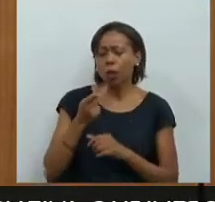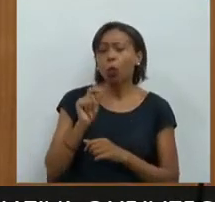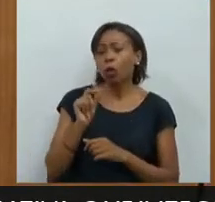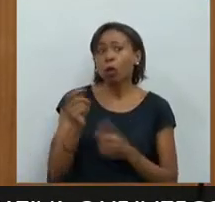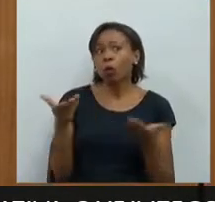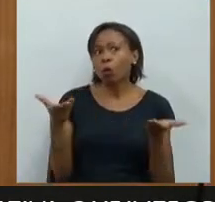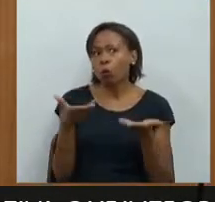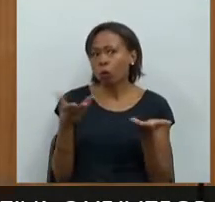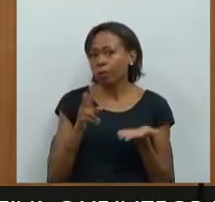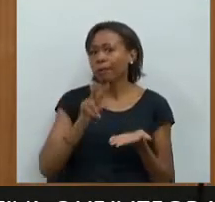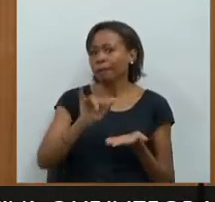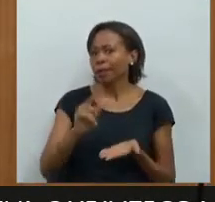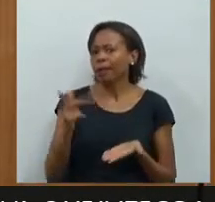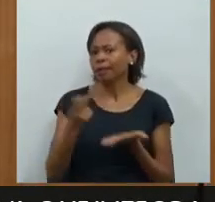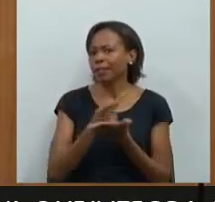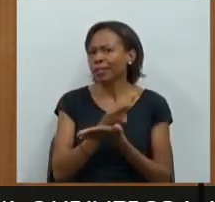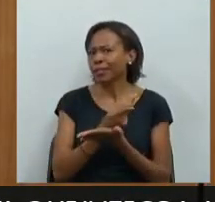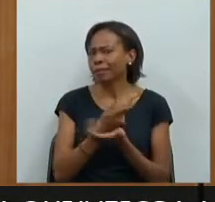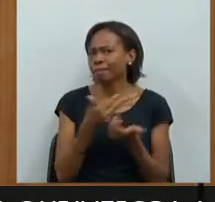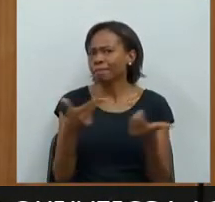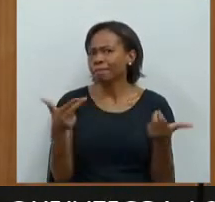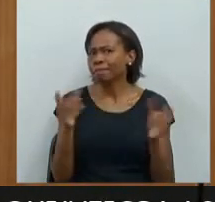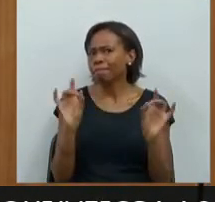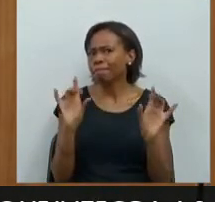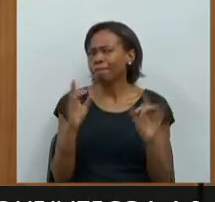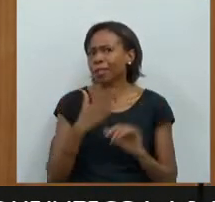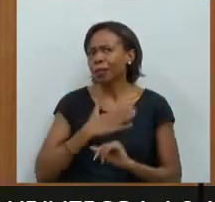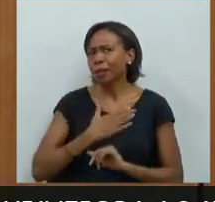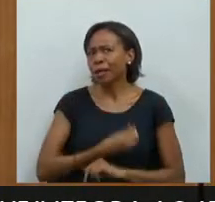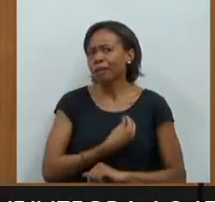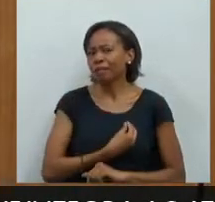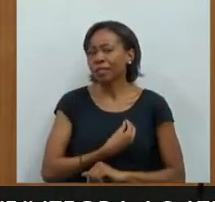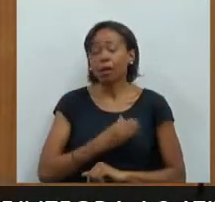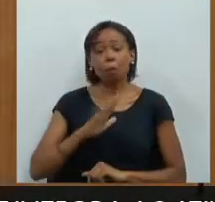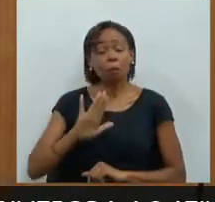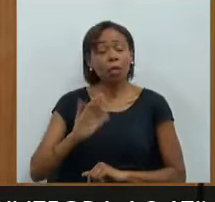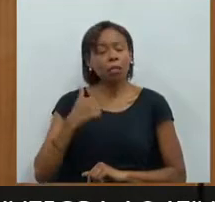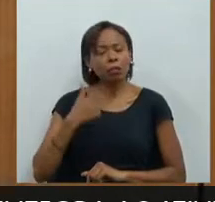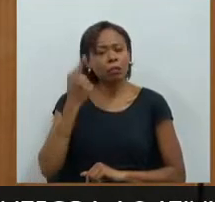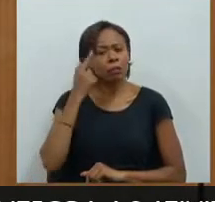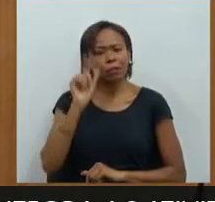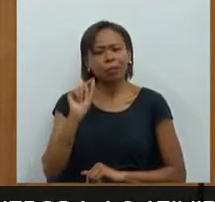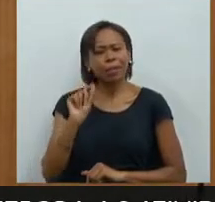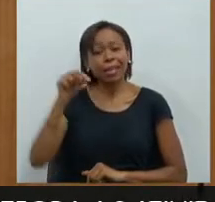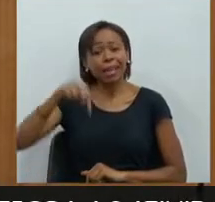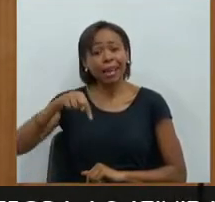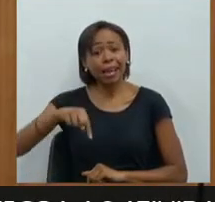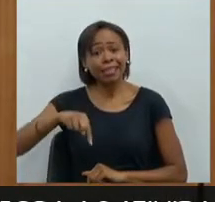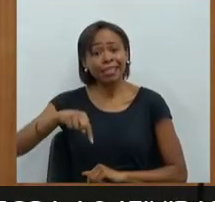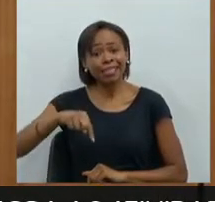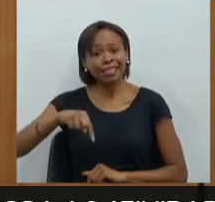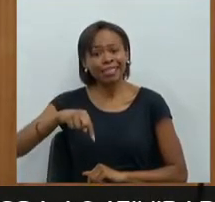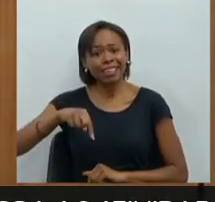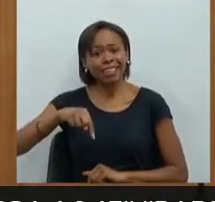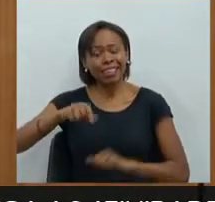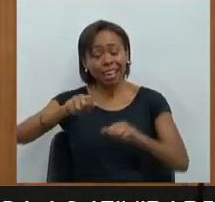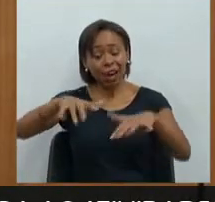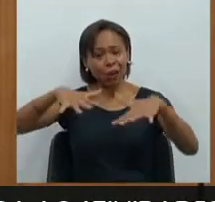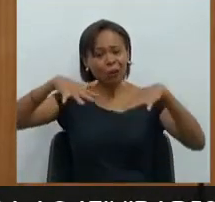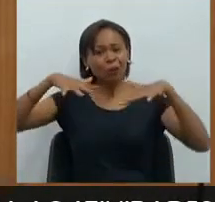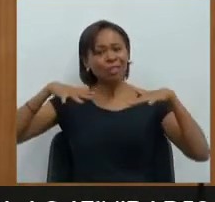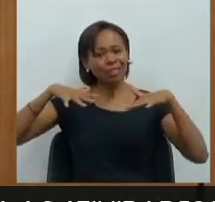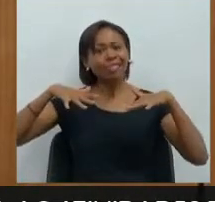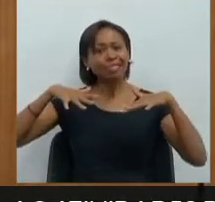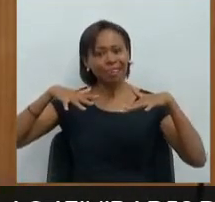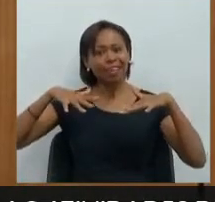hoje vai acontecer uma grande coisa na minha vida. Mas eu não imaginava que fosse essa audiência aqui,